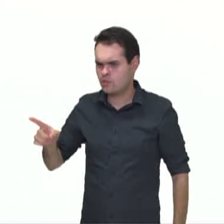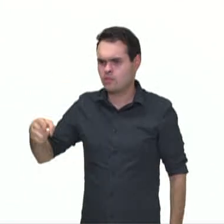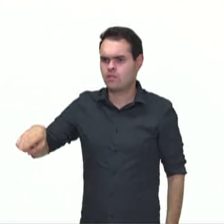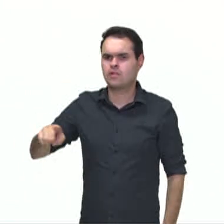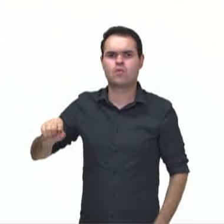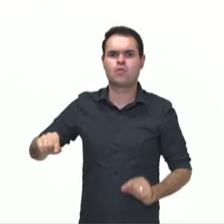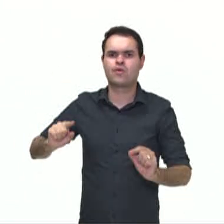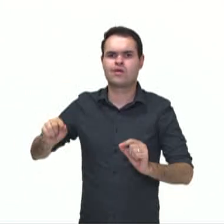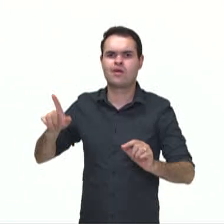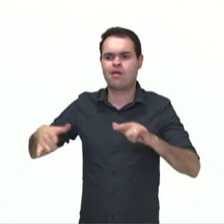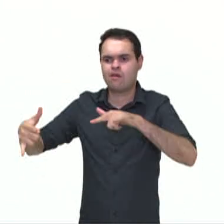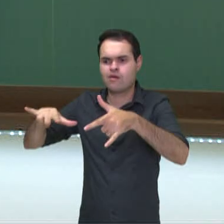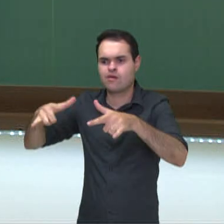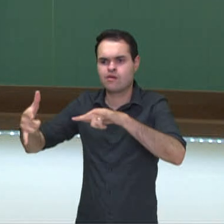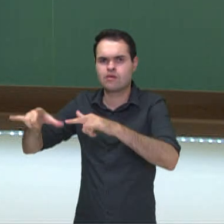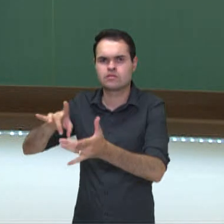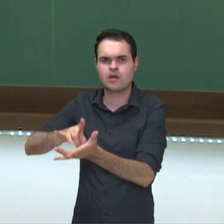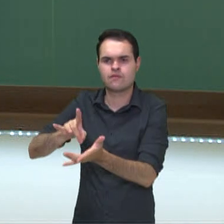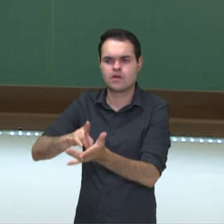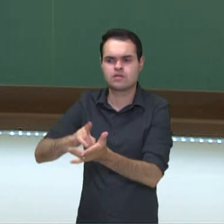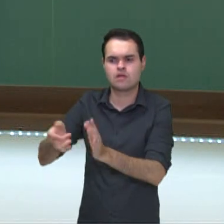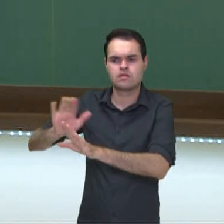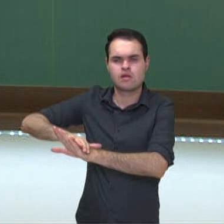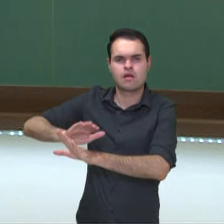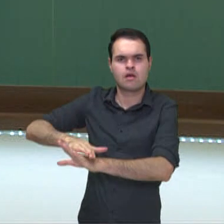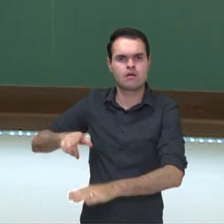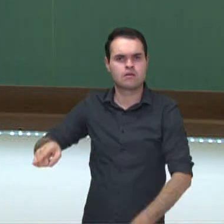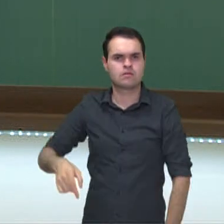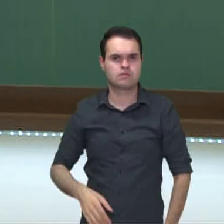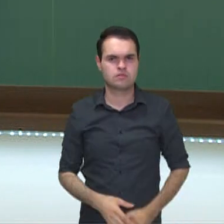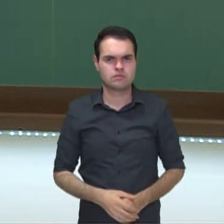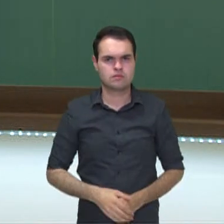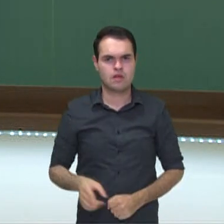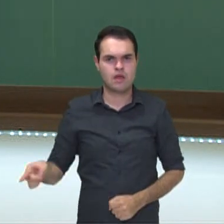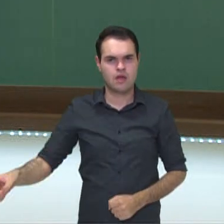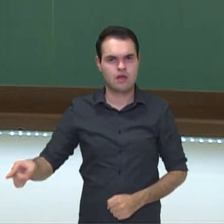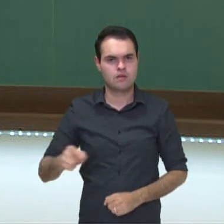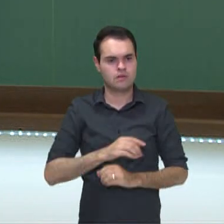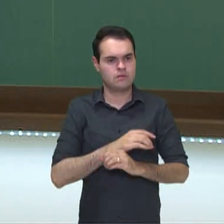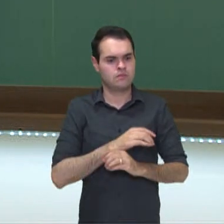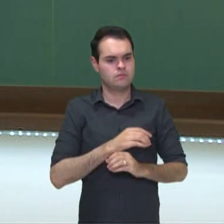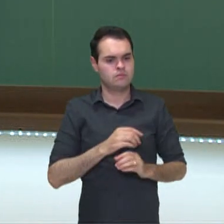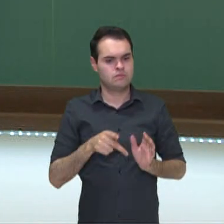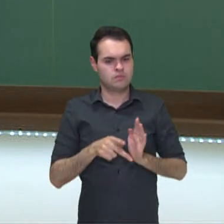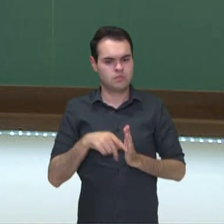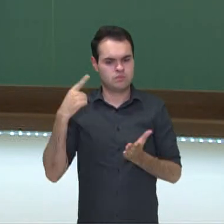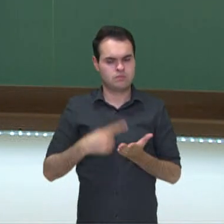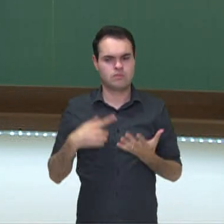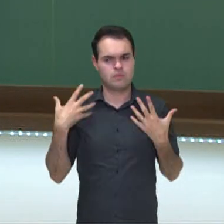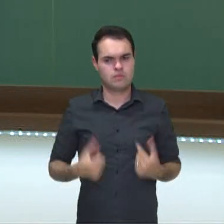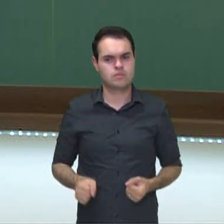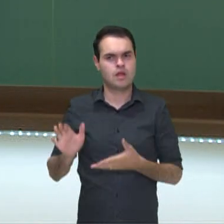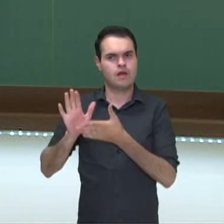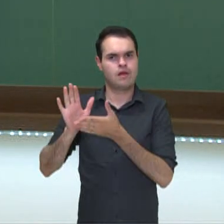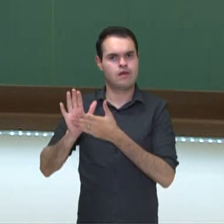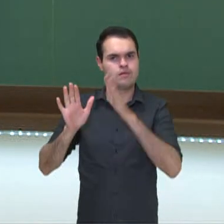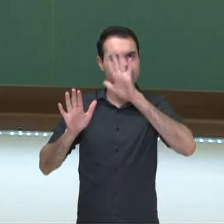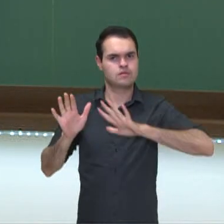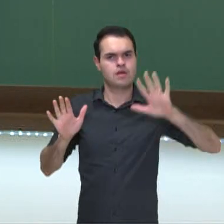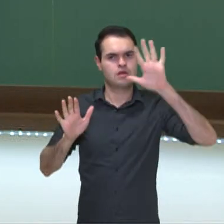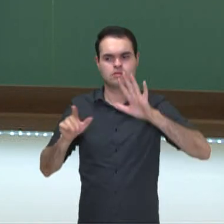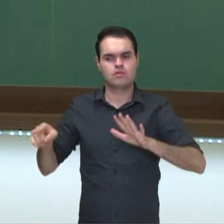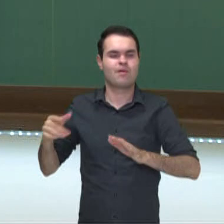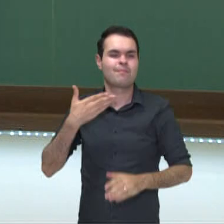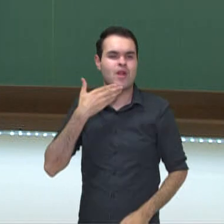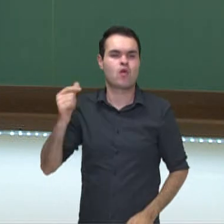e malabaristas da verdade. Eles não se comprometiam apenas com uma ideia, porque para eles a